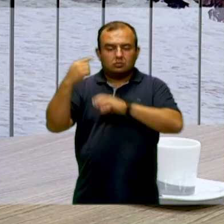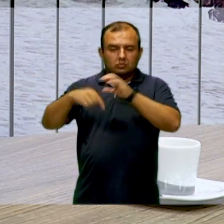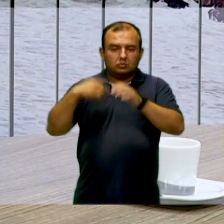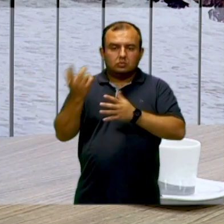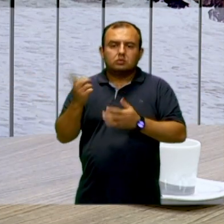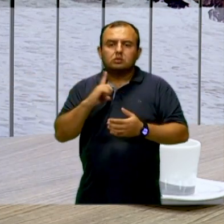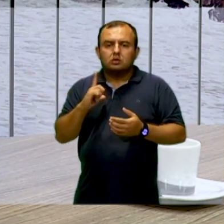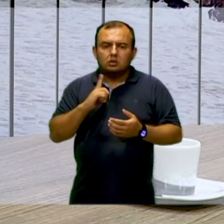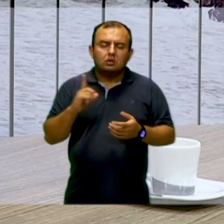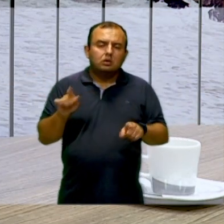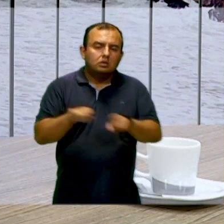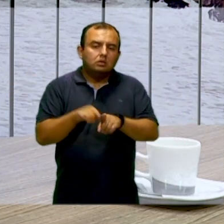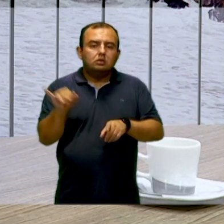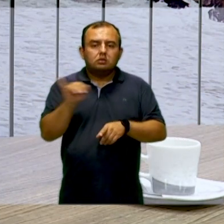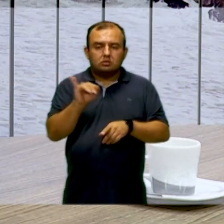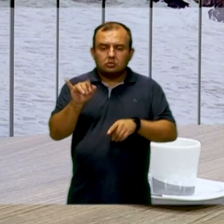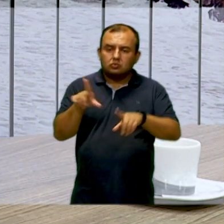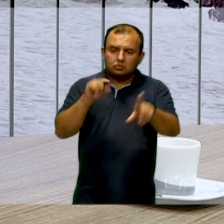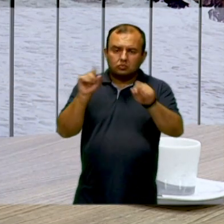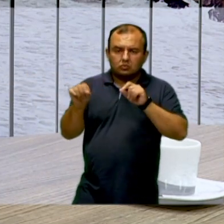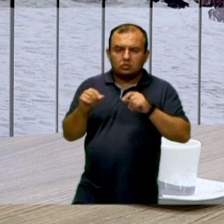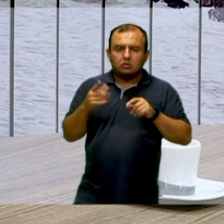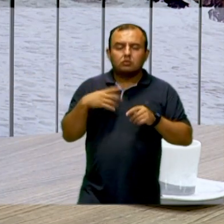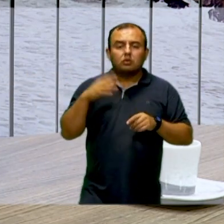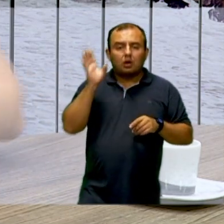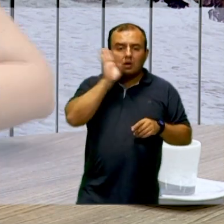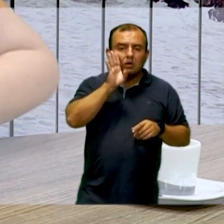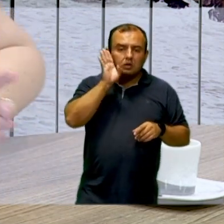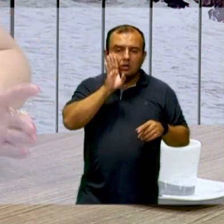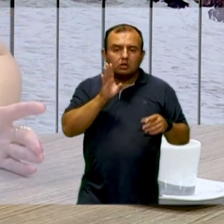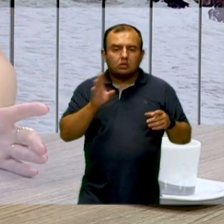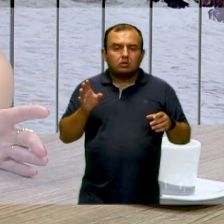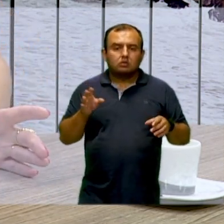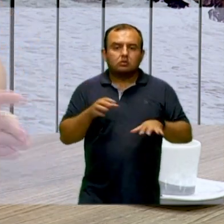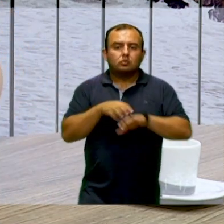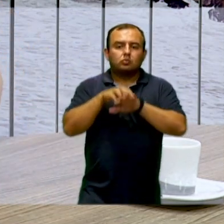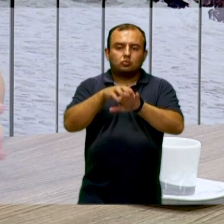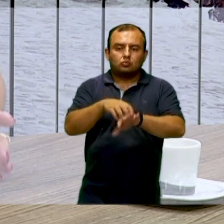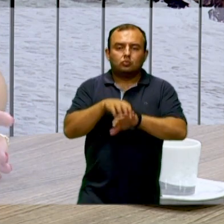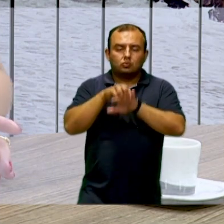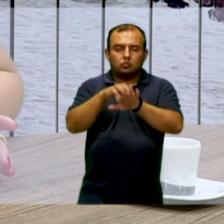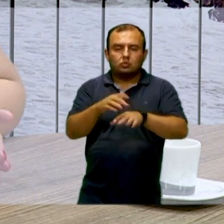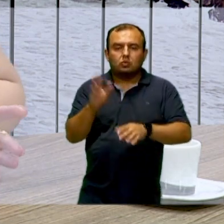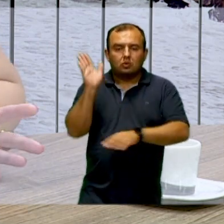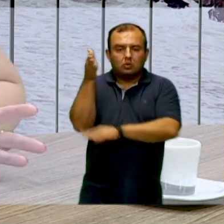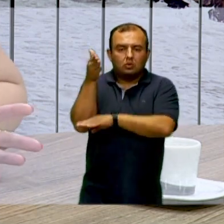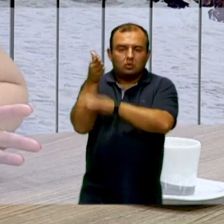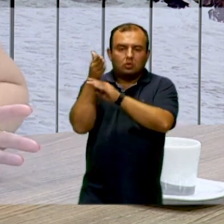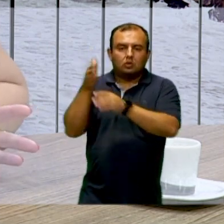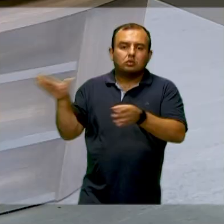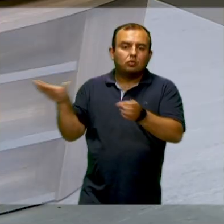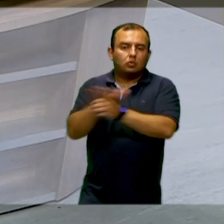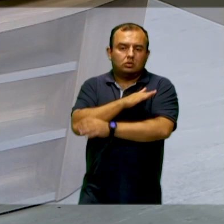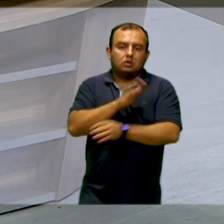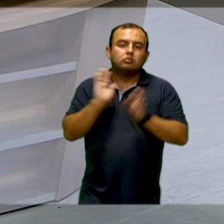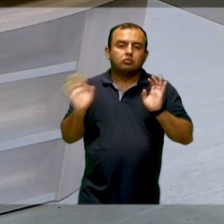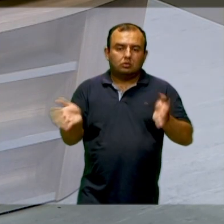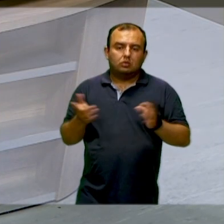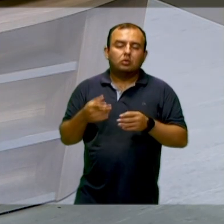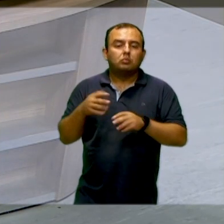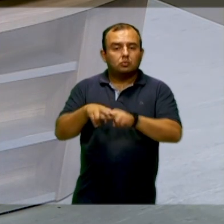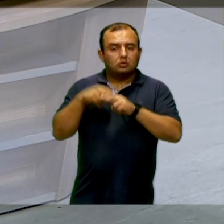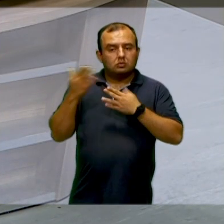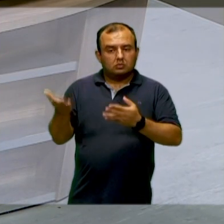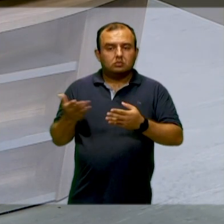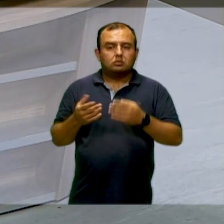teve, inclusive, itajaiense selecionado, foi algo bem legal. O turismo da nossa... Os hotéis da nossa cidade estavam todos cheios por conta